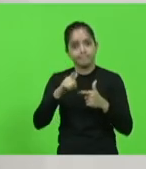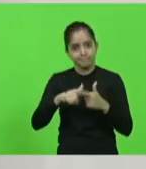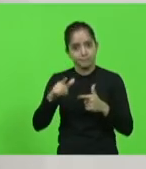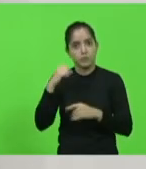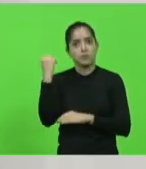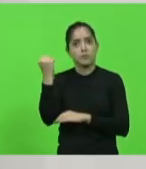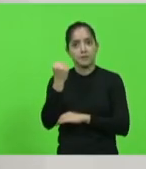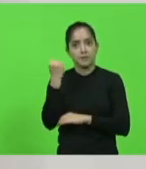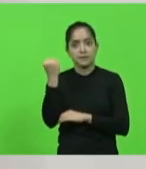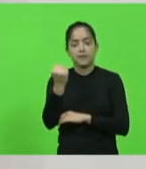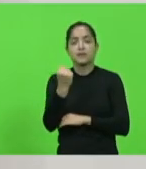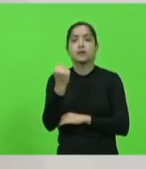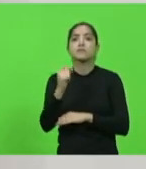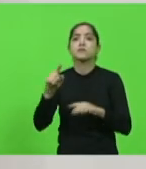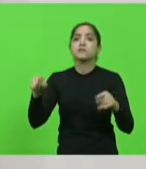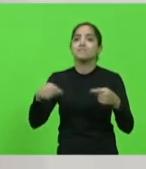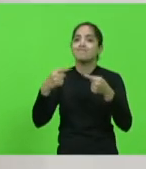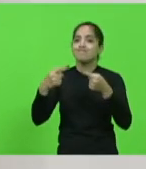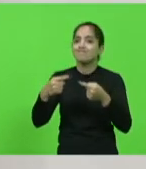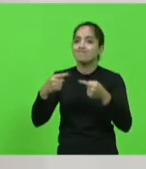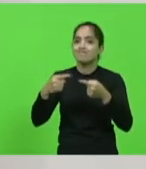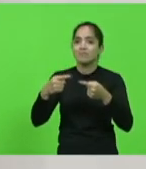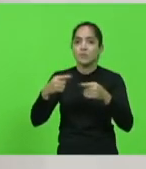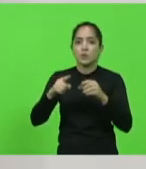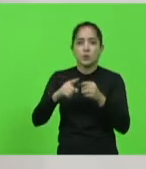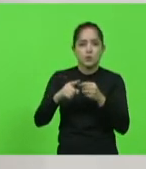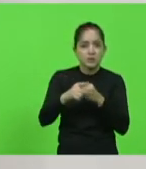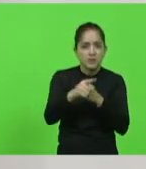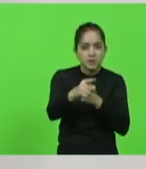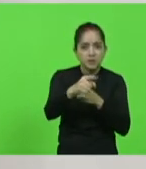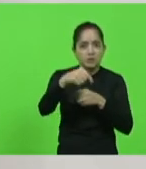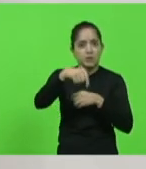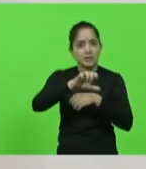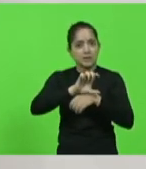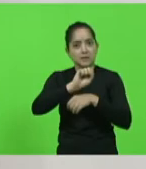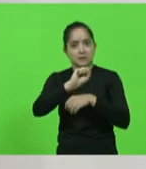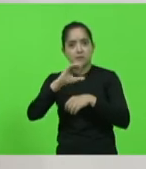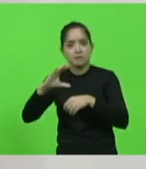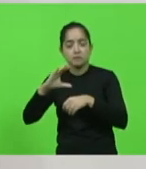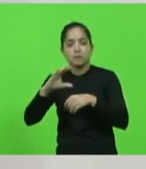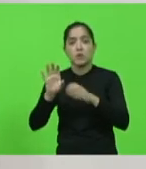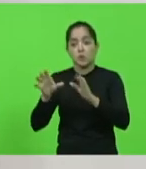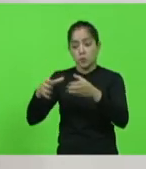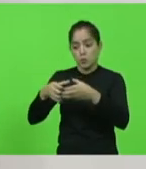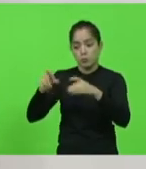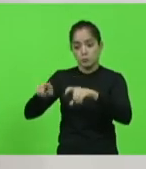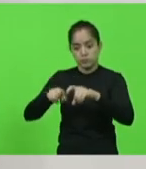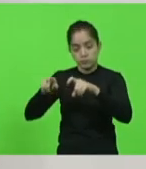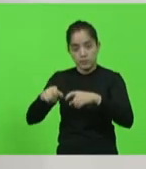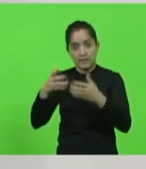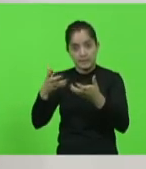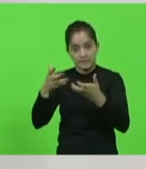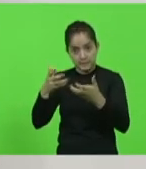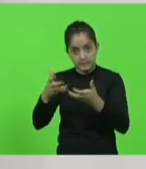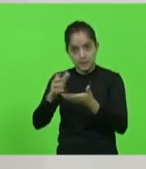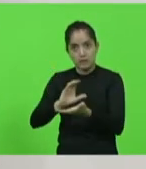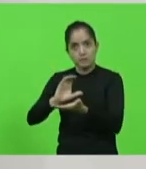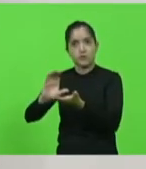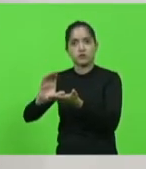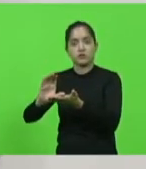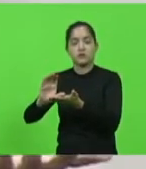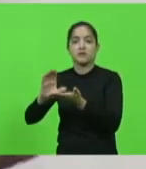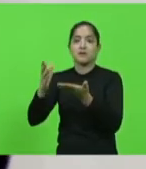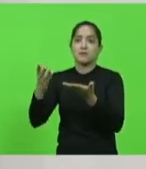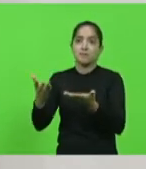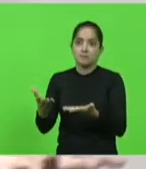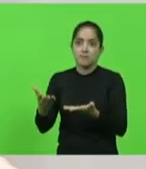nós estamos enfrentando em todo o interior de Santa Catarina. Os agricultores querendo investir e o governo do Estado, através